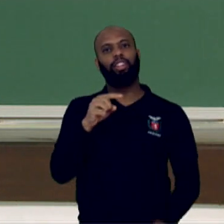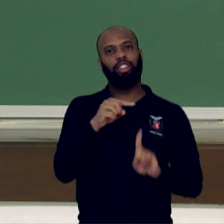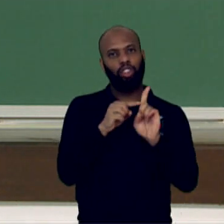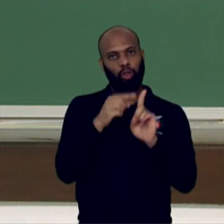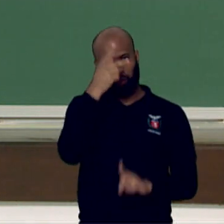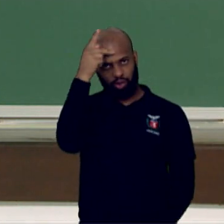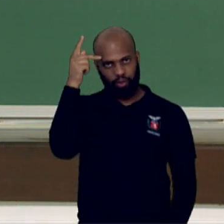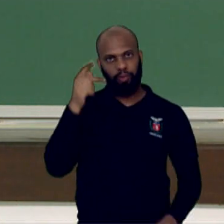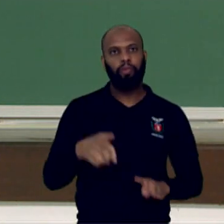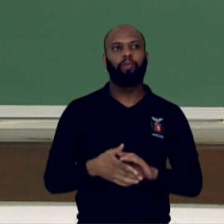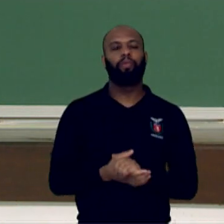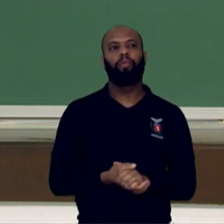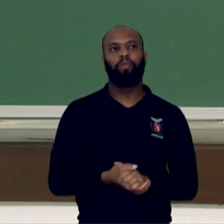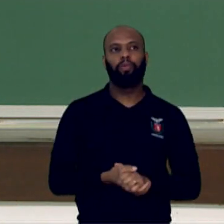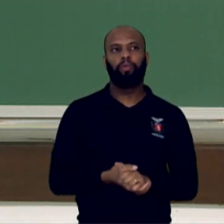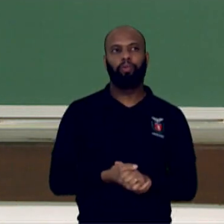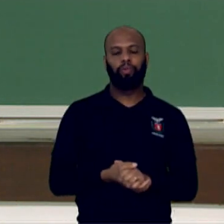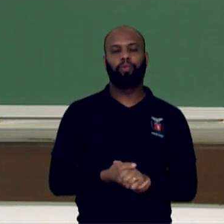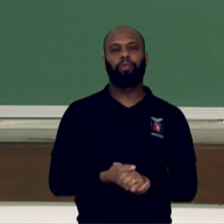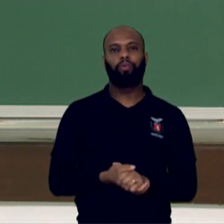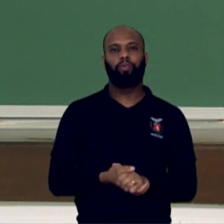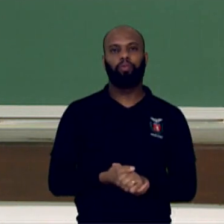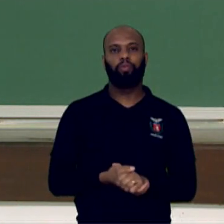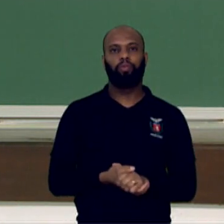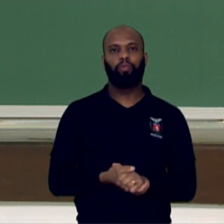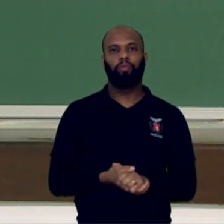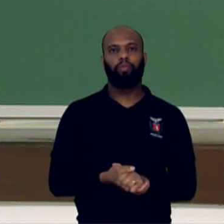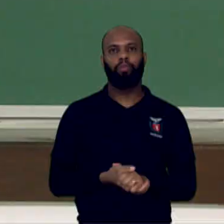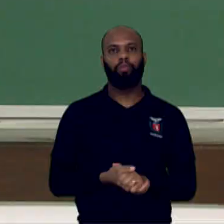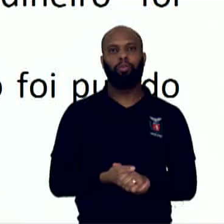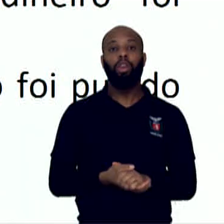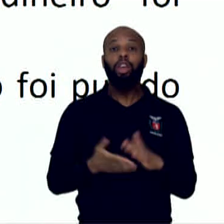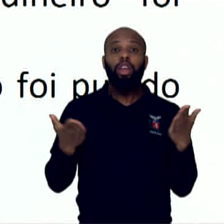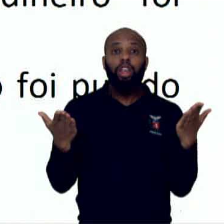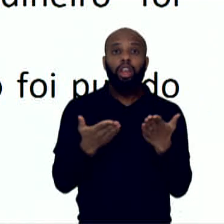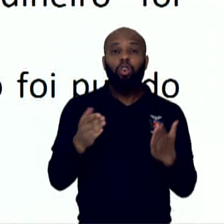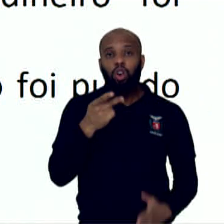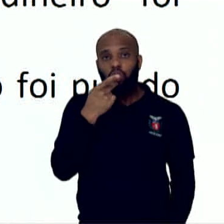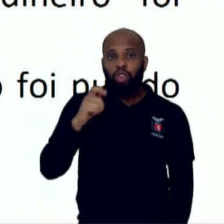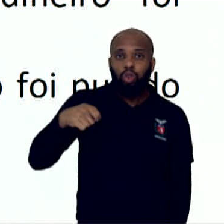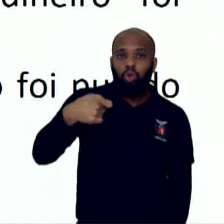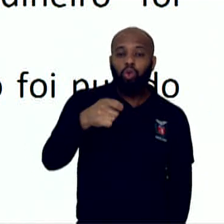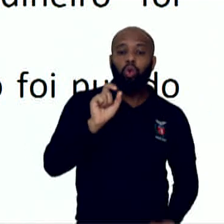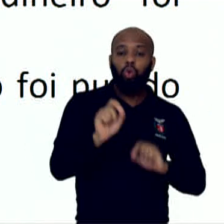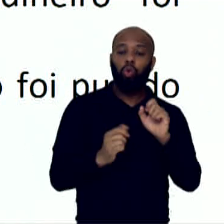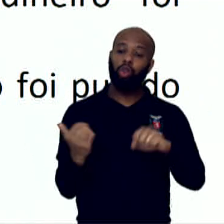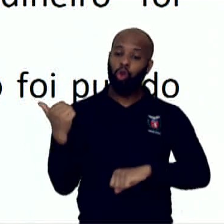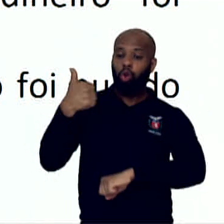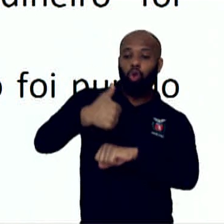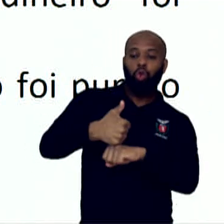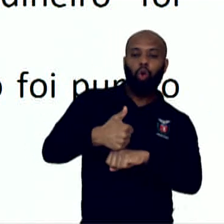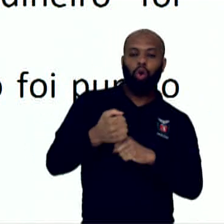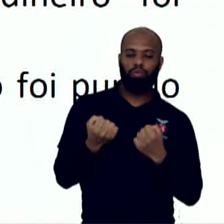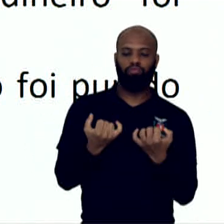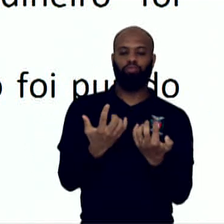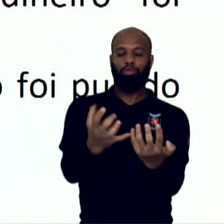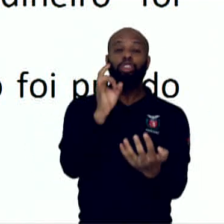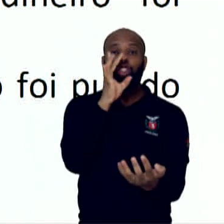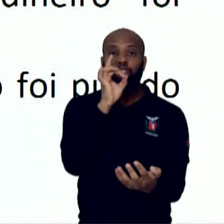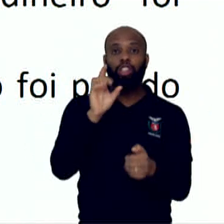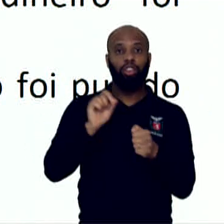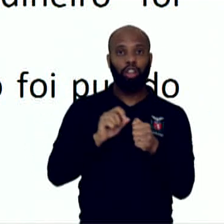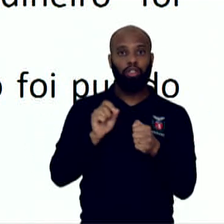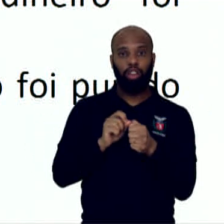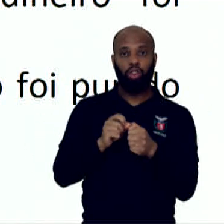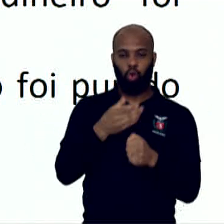bem? E aí, em relação ao que o dono do jardim fez